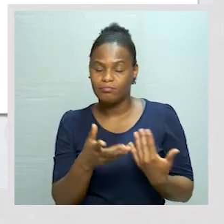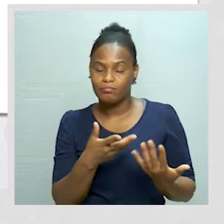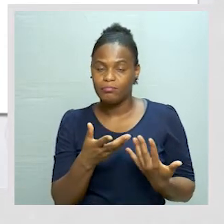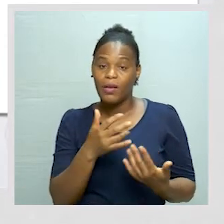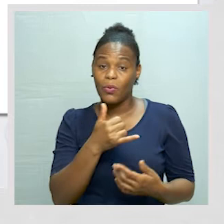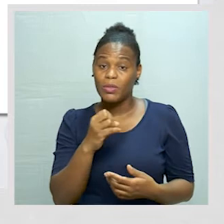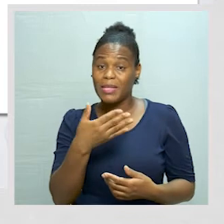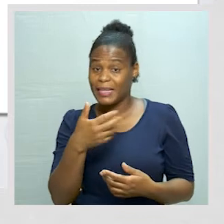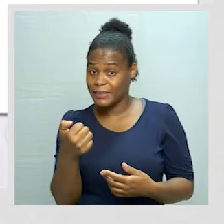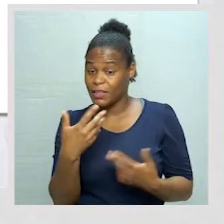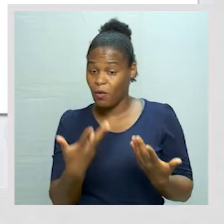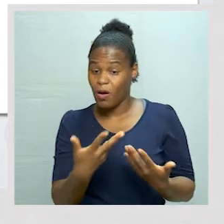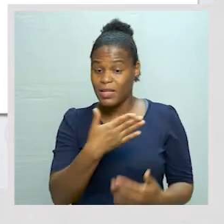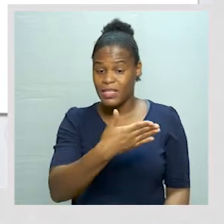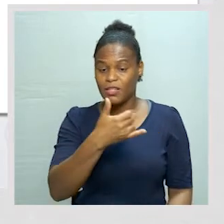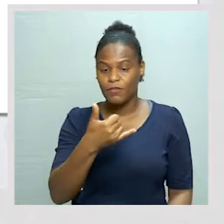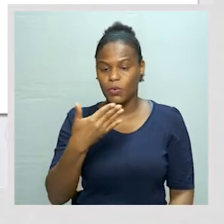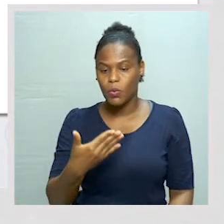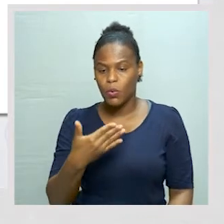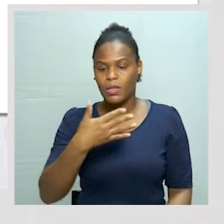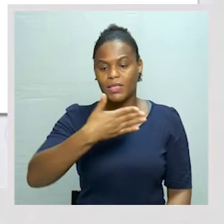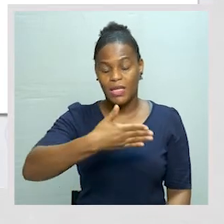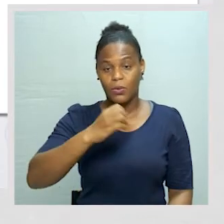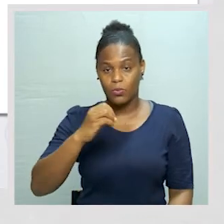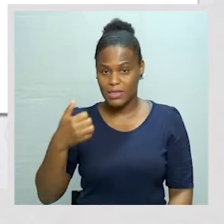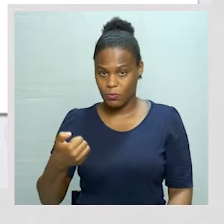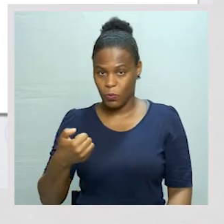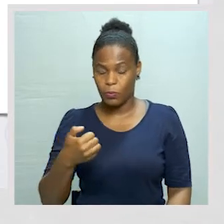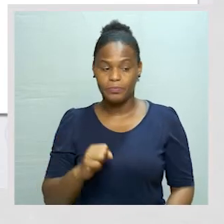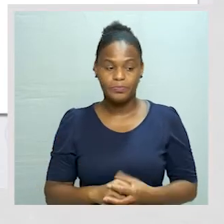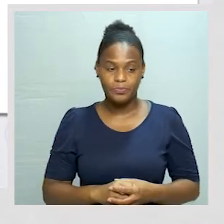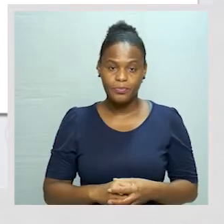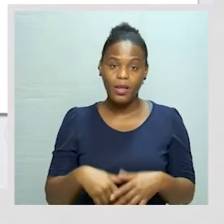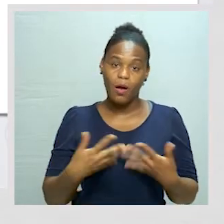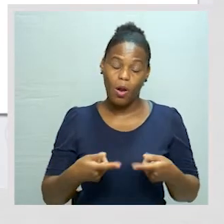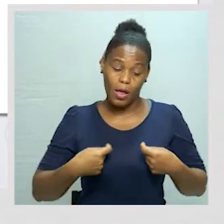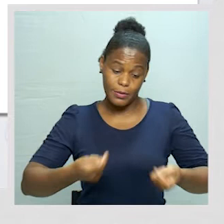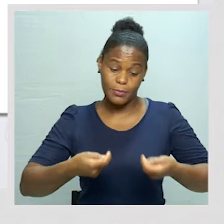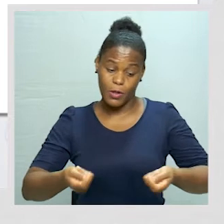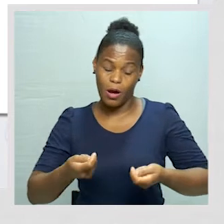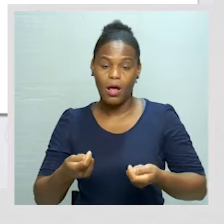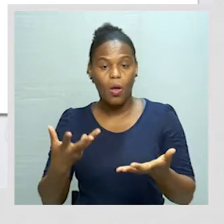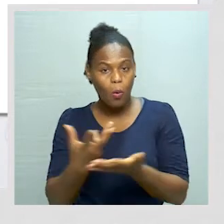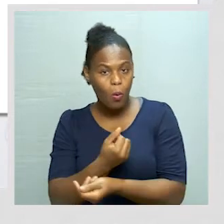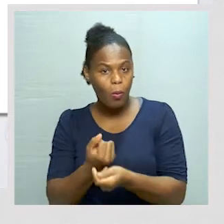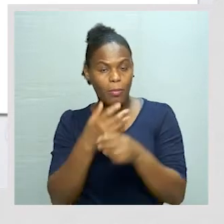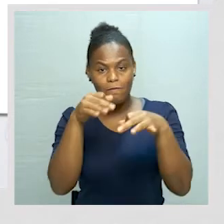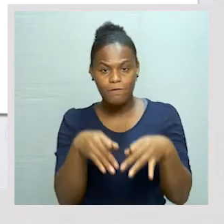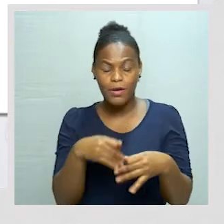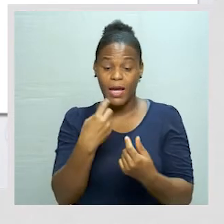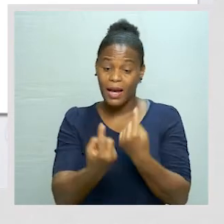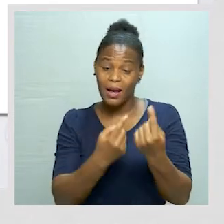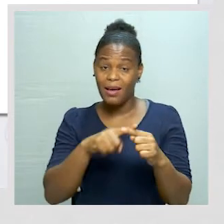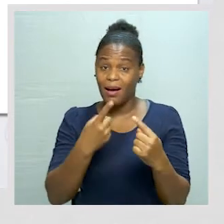2014, aliás, em 2015, de 121, 105. E as despesas de consumo final em cada